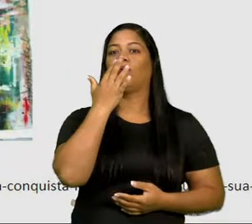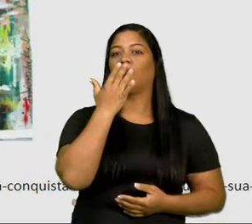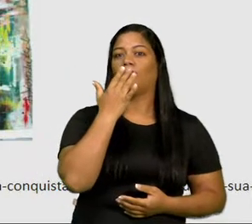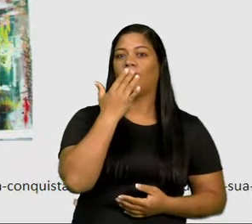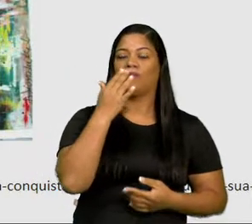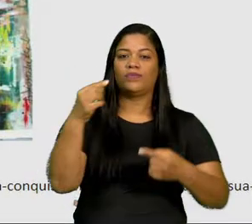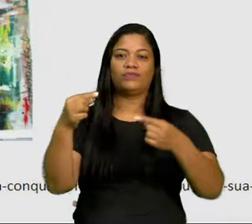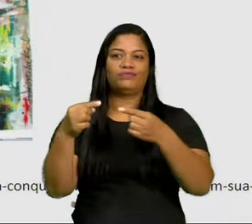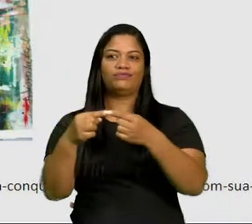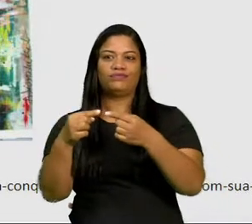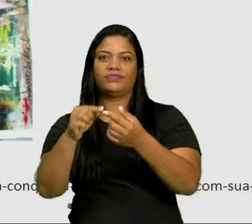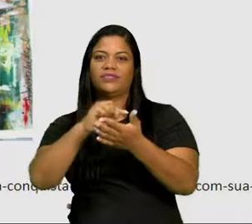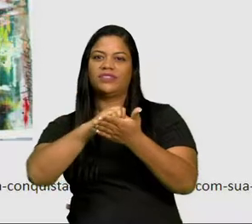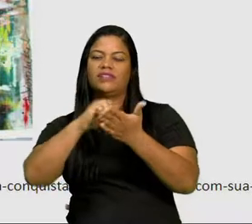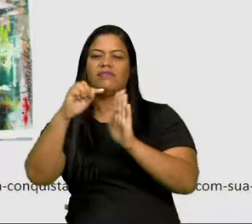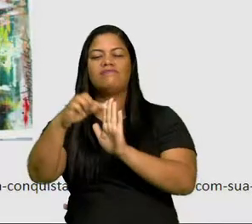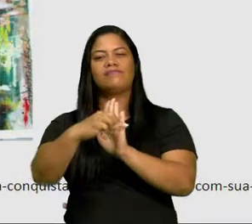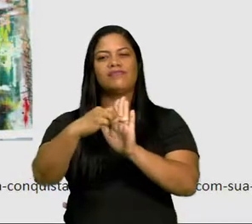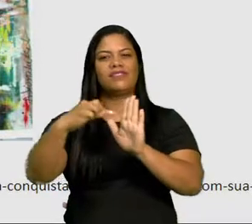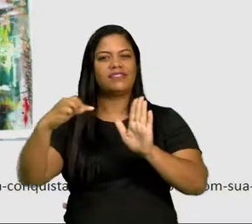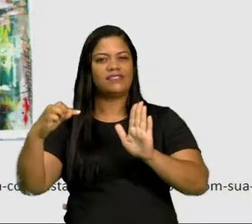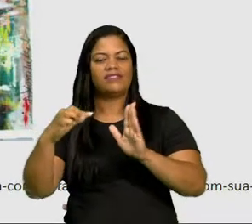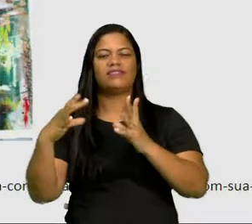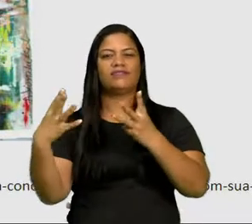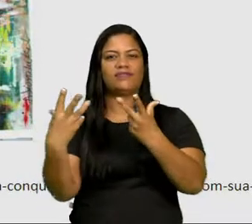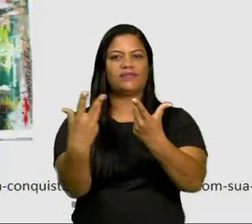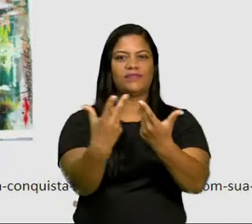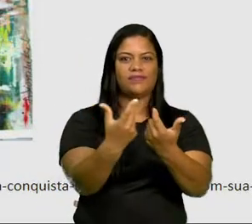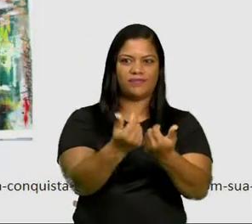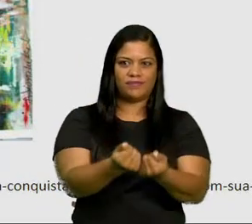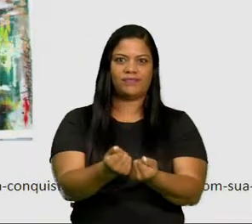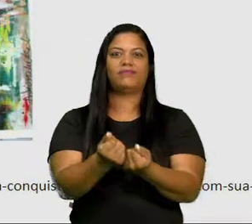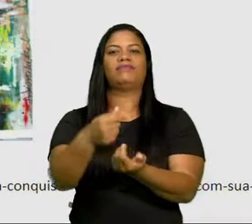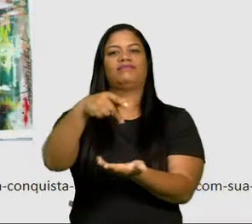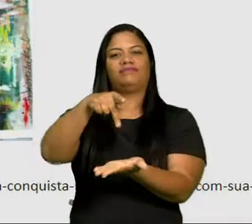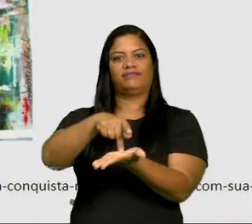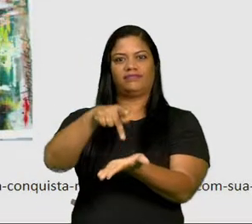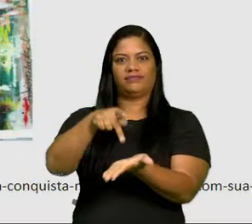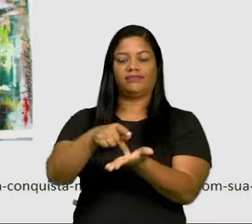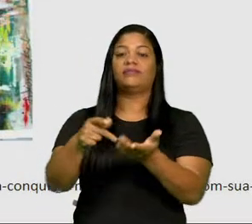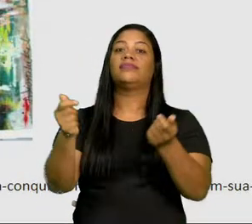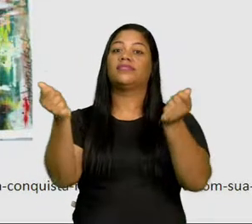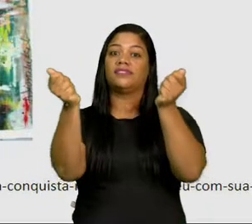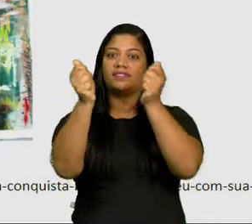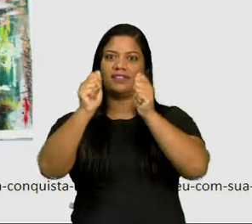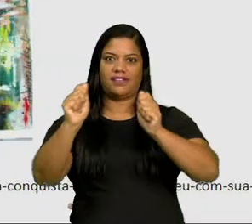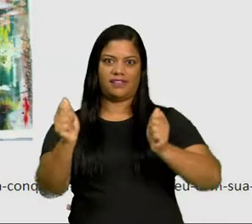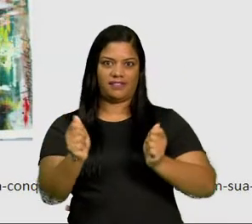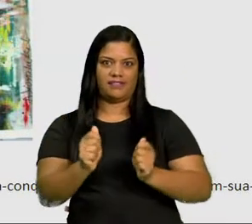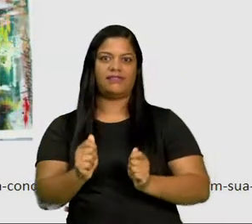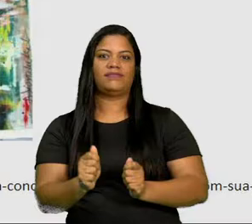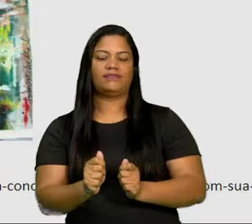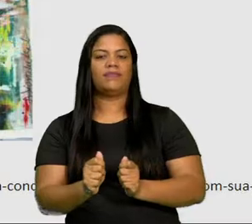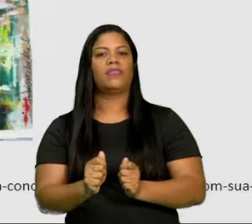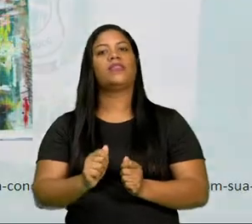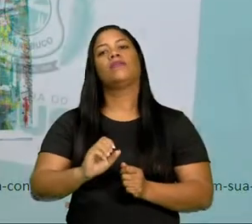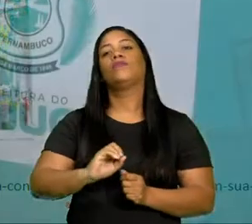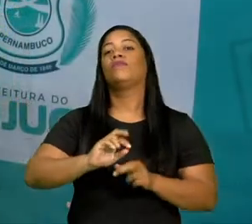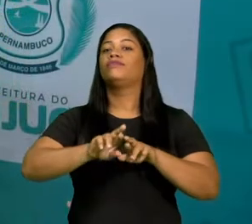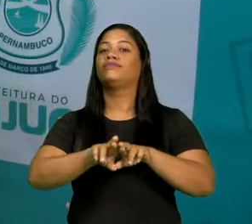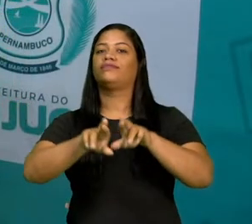cores, linhas, superfícies para compor a realidade da obra ou uma maneira